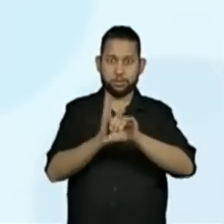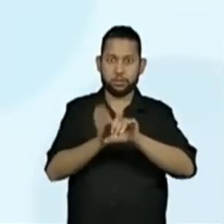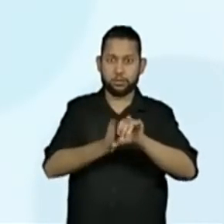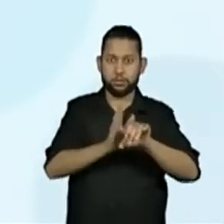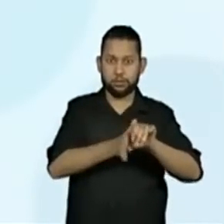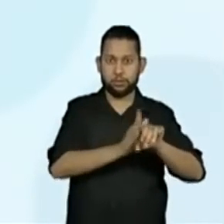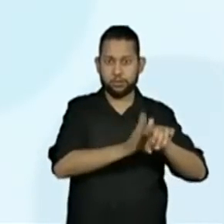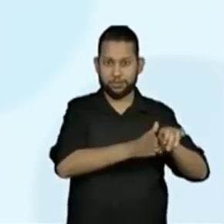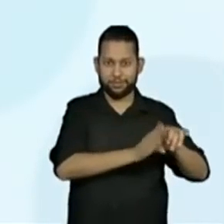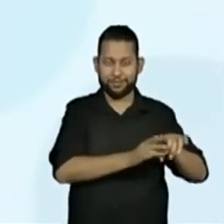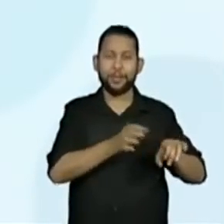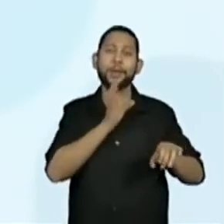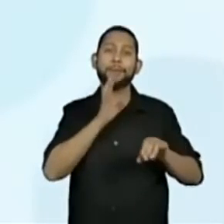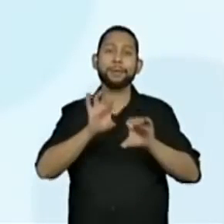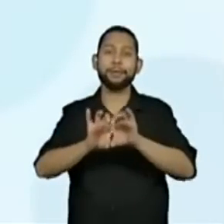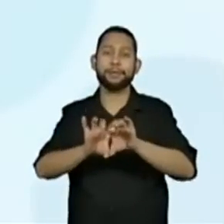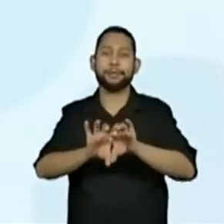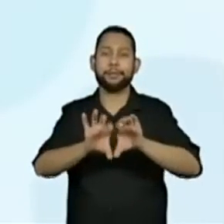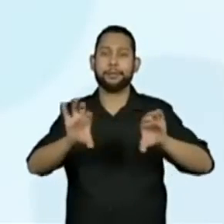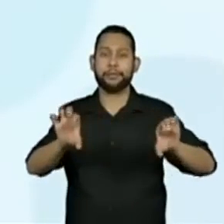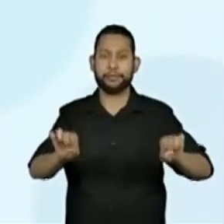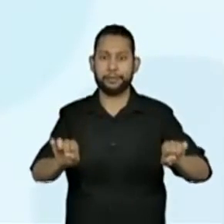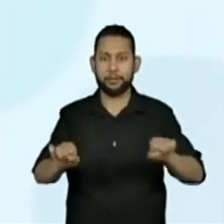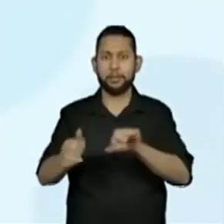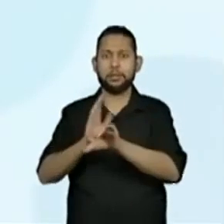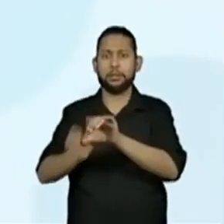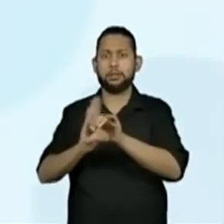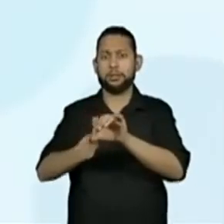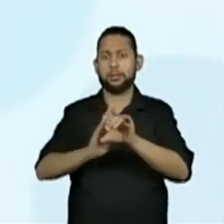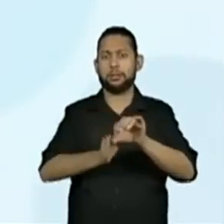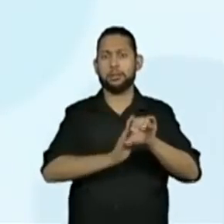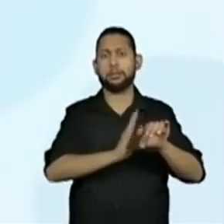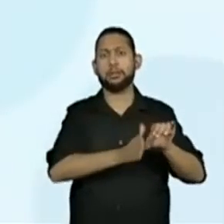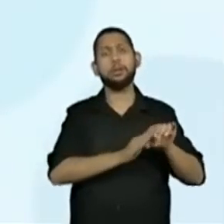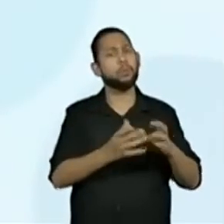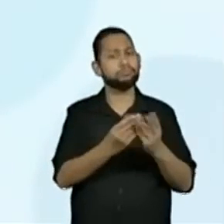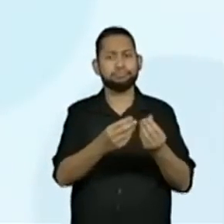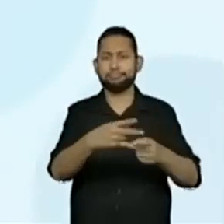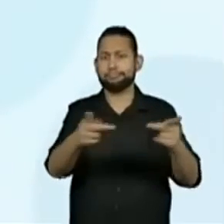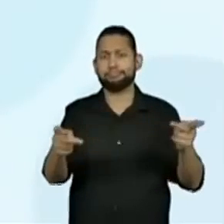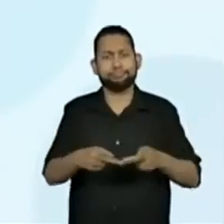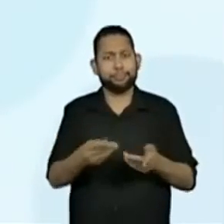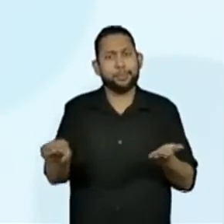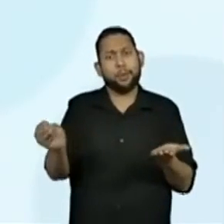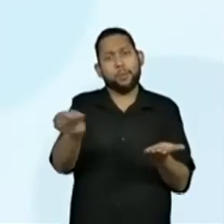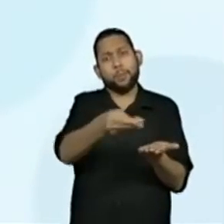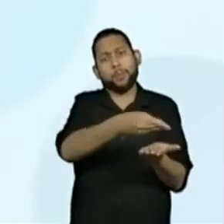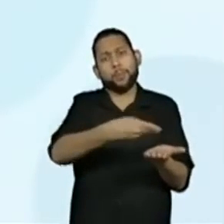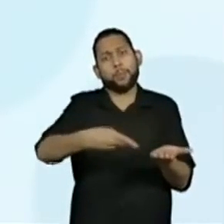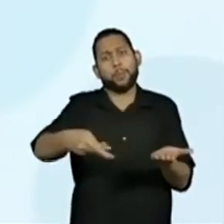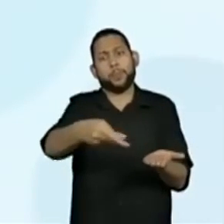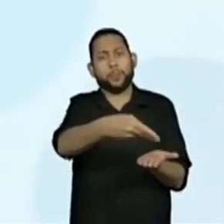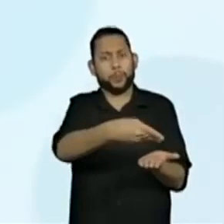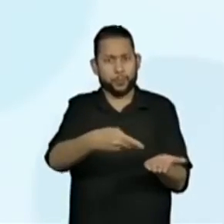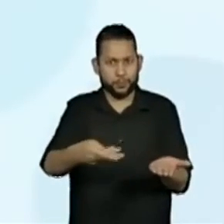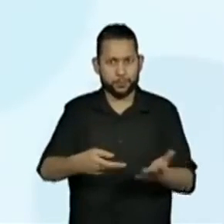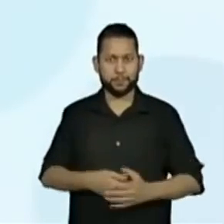linguiça calabresa que vai em várias e várias sabores de pizza e que você já falaram